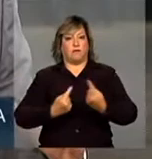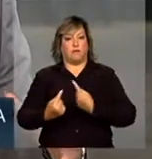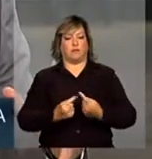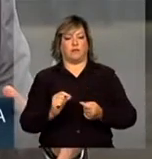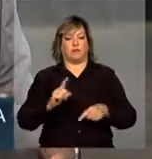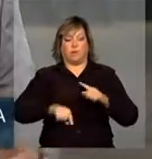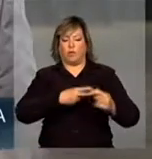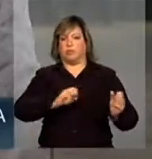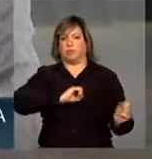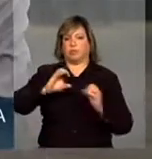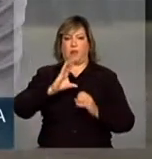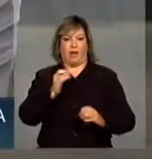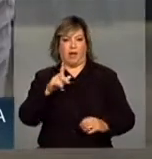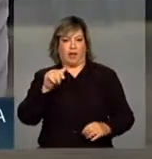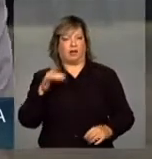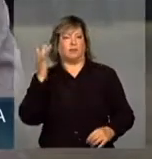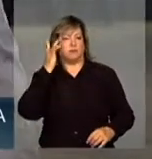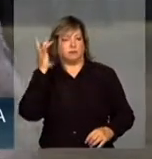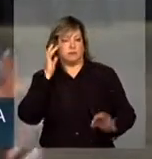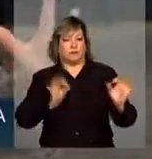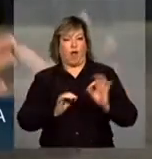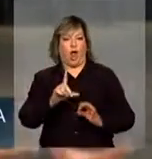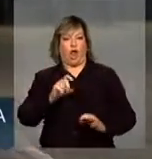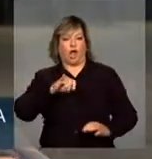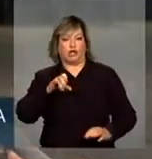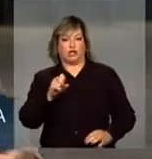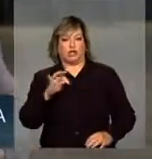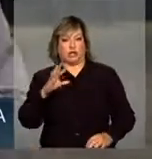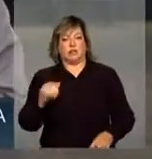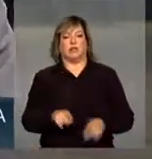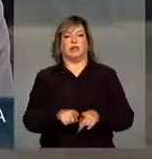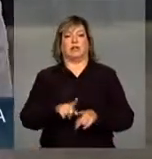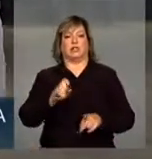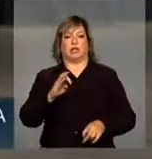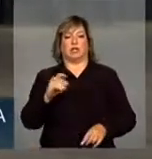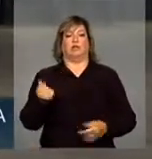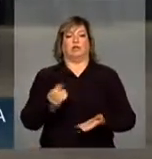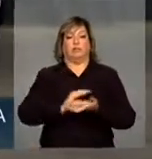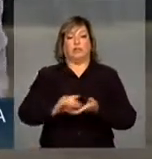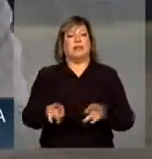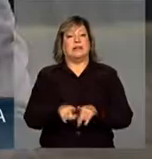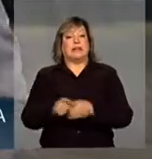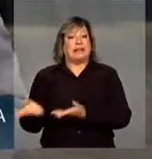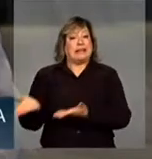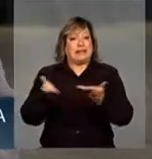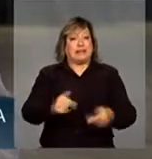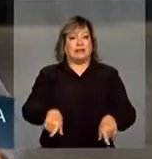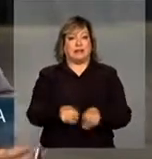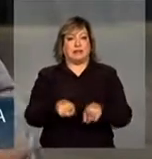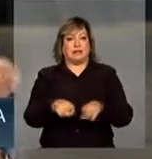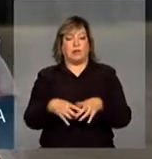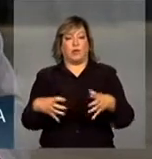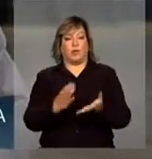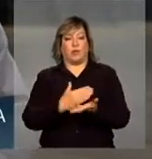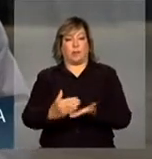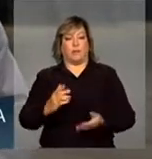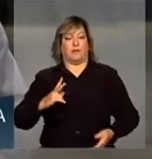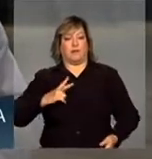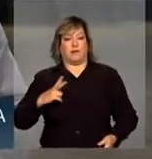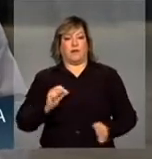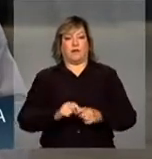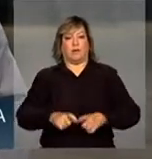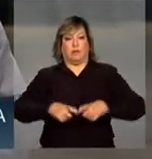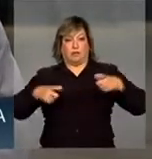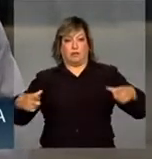carga através da inteligência logística, da gestão, do investimento e trazer também a iniciativa privada para ampliar